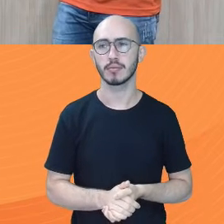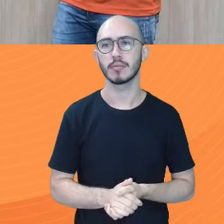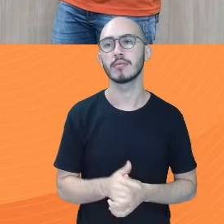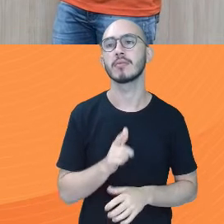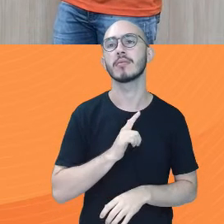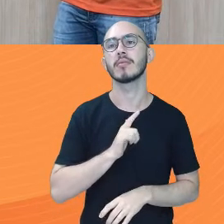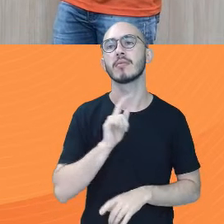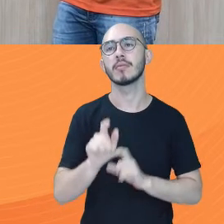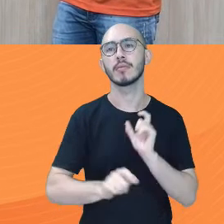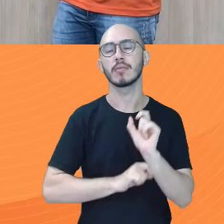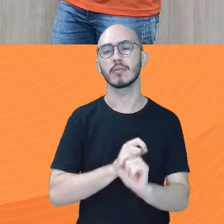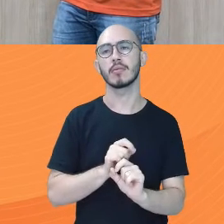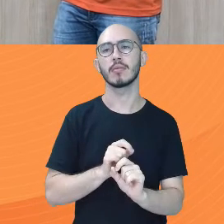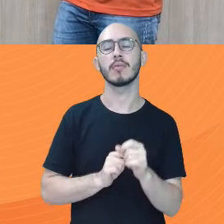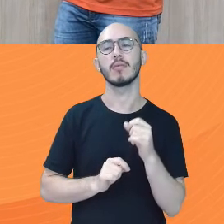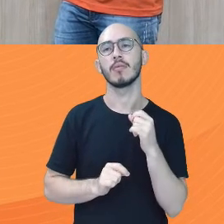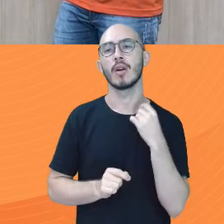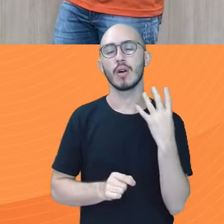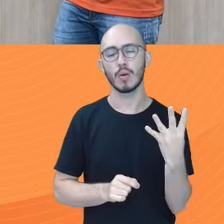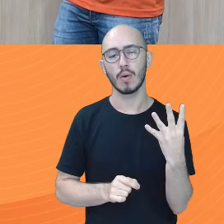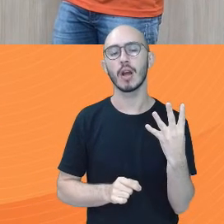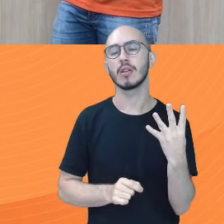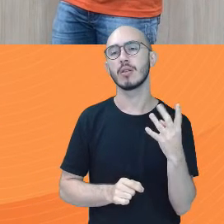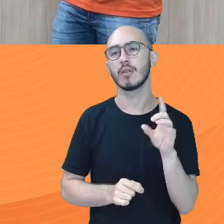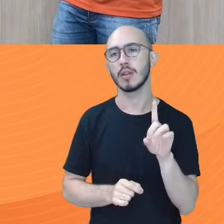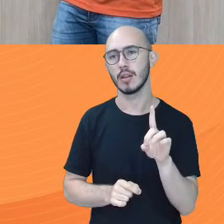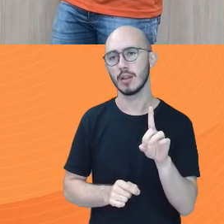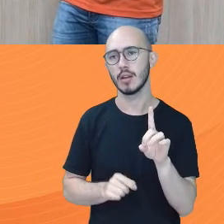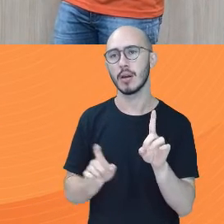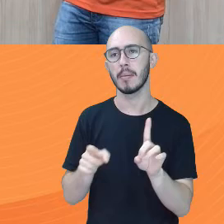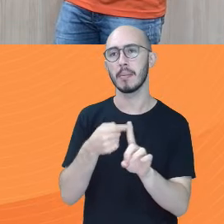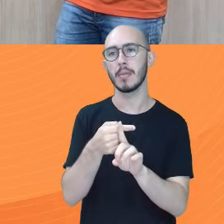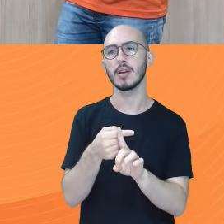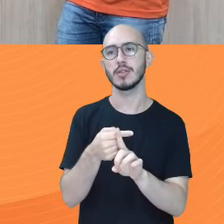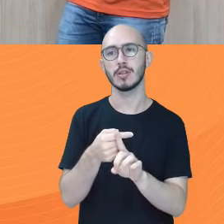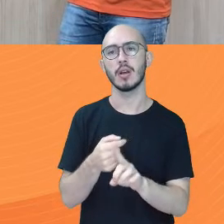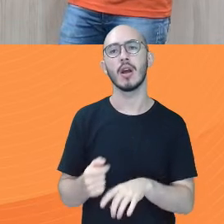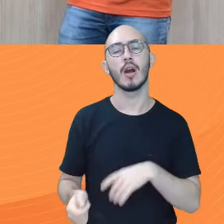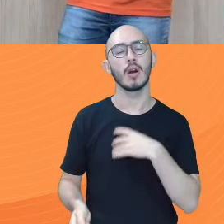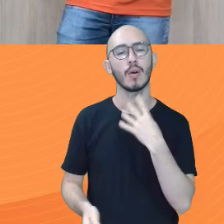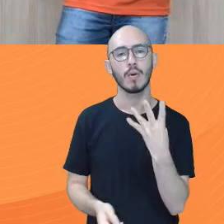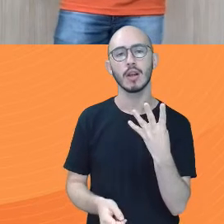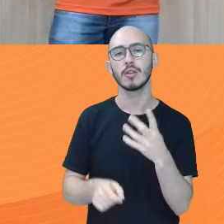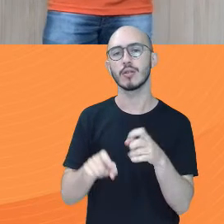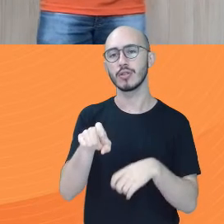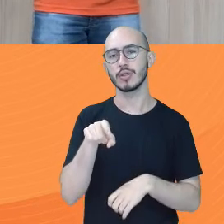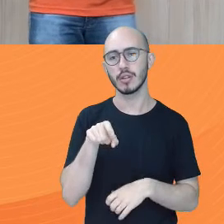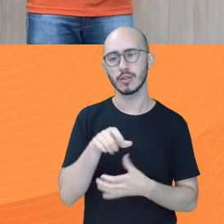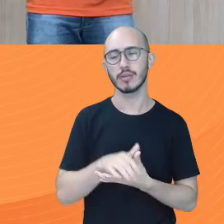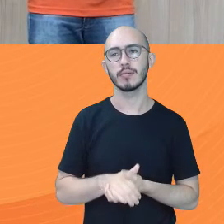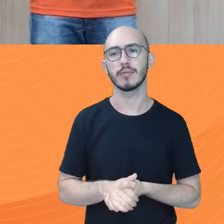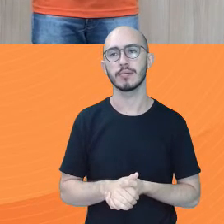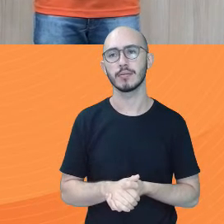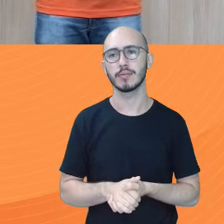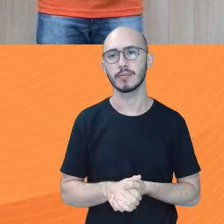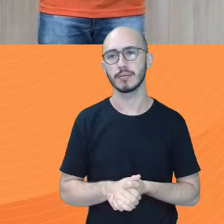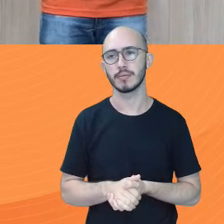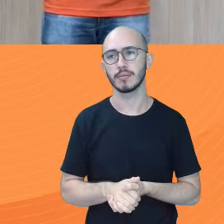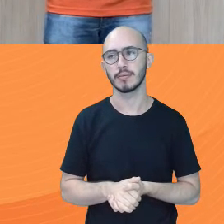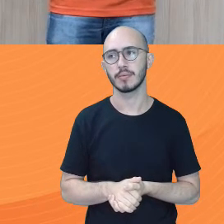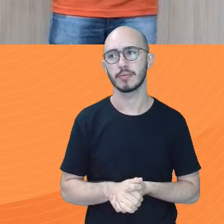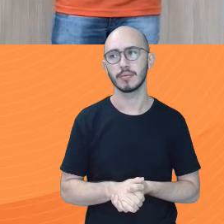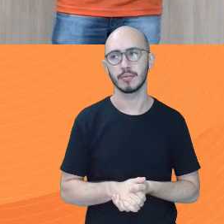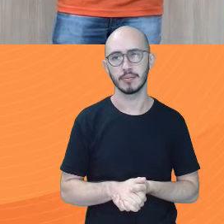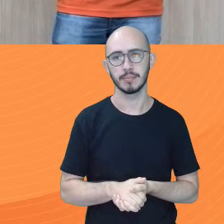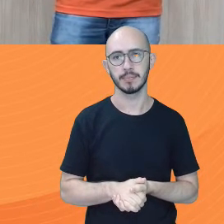tenho aqui, ó, 4D, certo? Mais 4x. Então, quando eu tenho aqui esse 4D mais